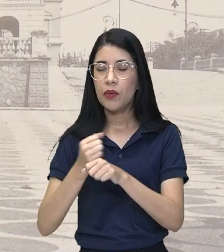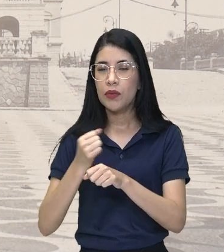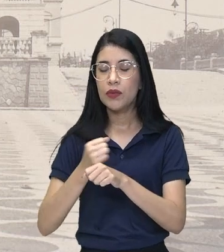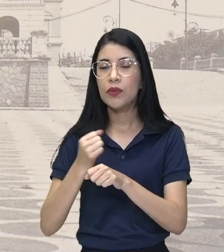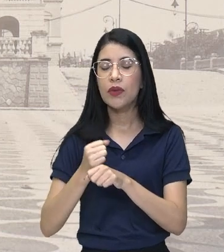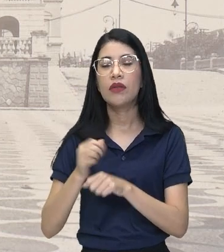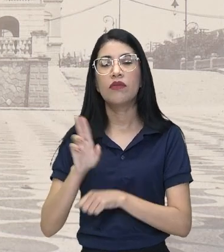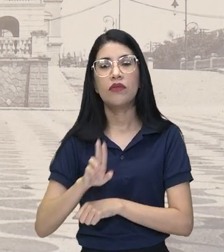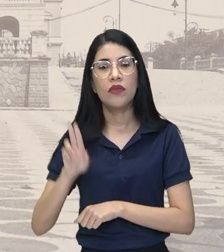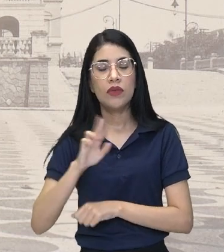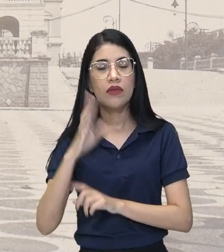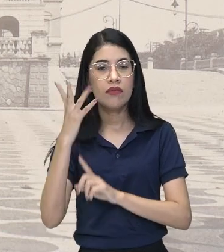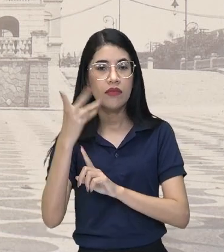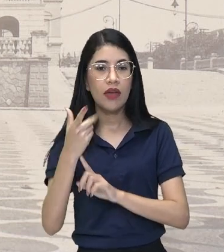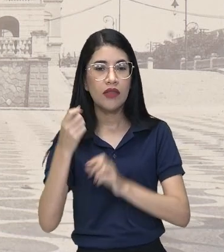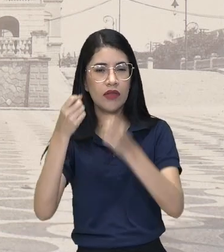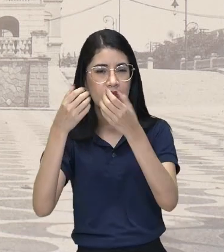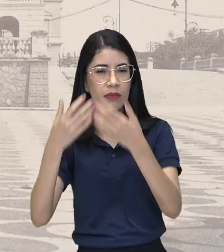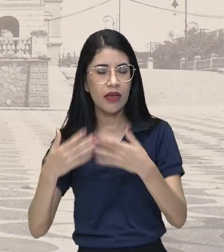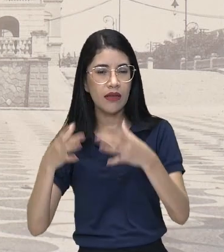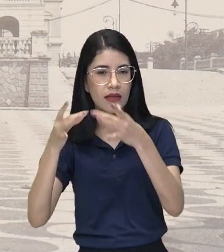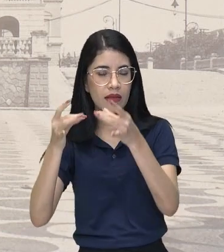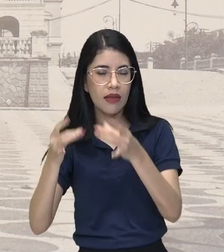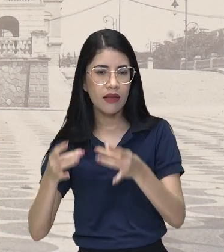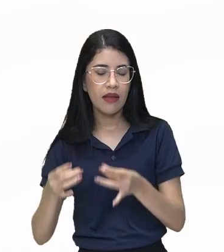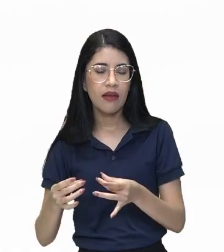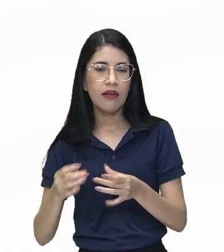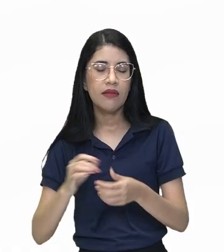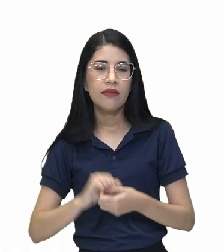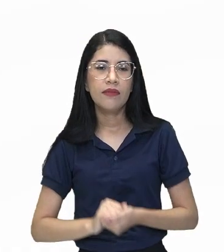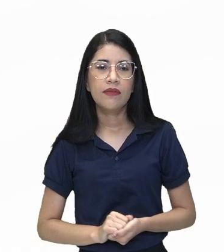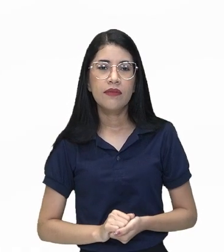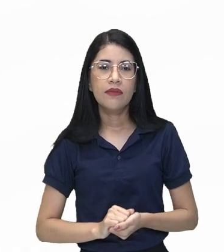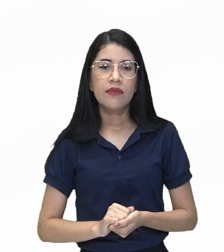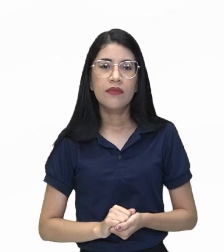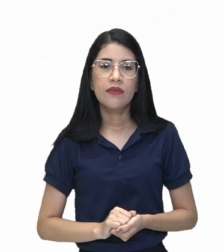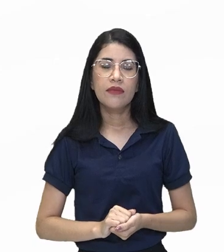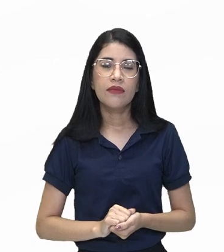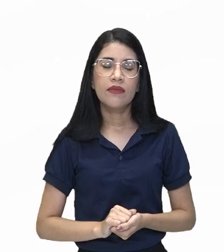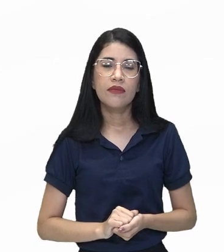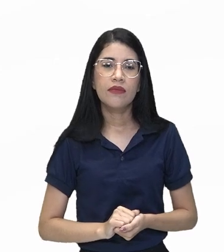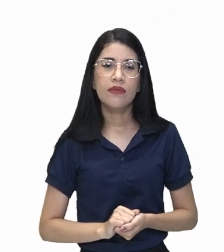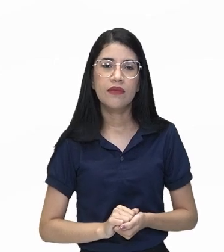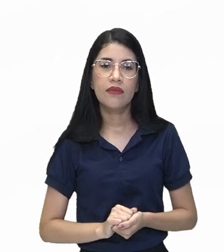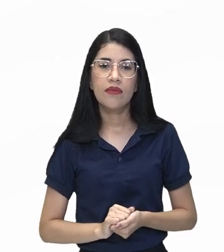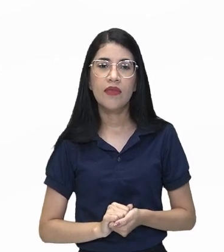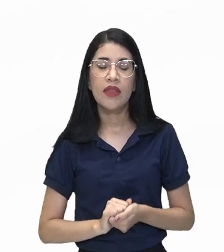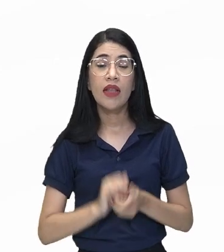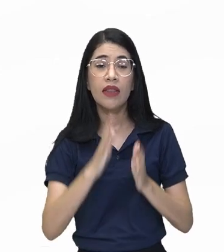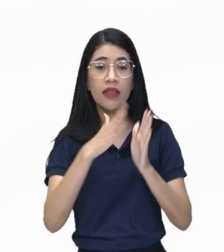verdade? Então, nós vamos falar um pouquinho desses itens. Vamos lá? Na